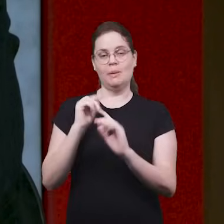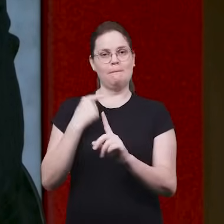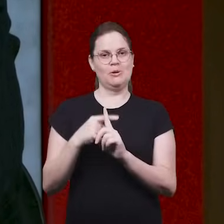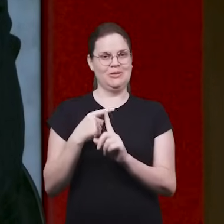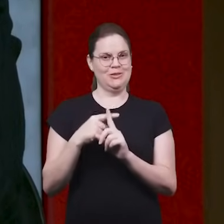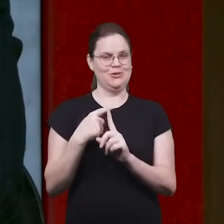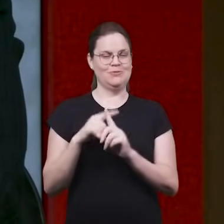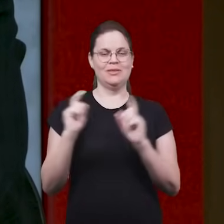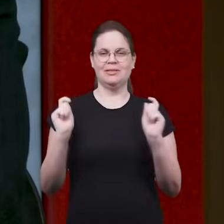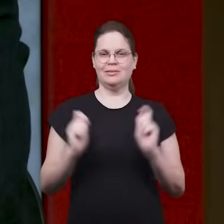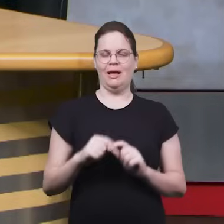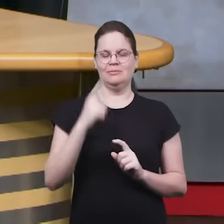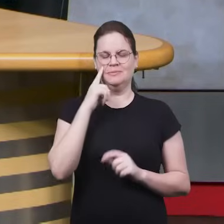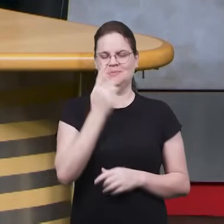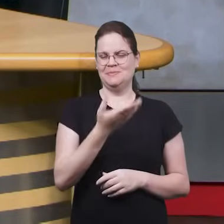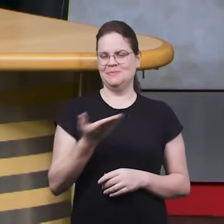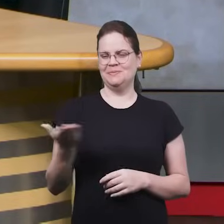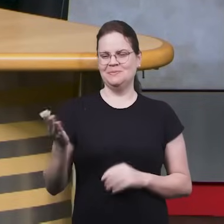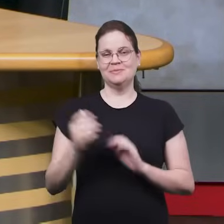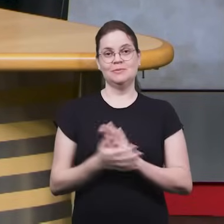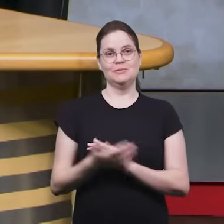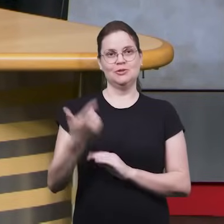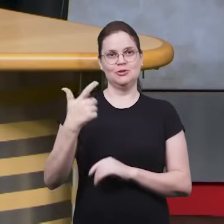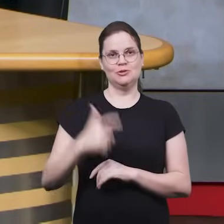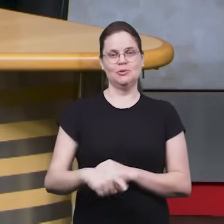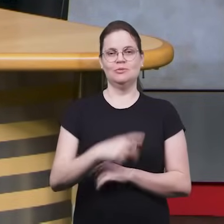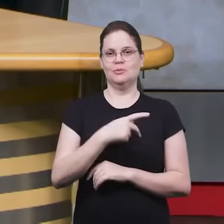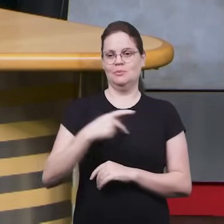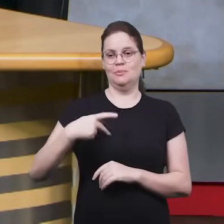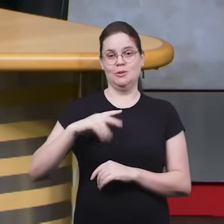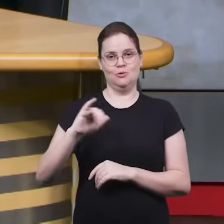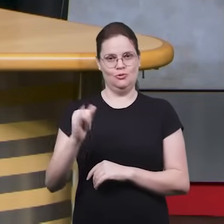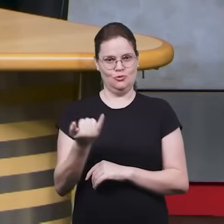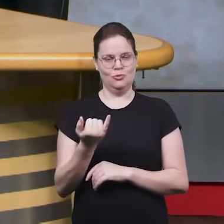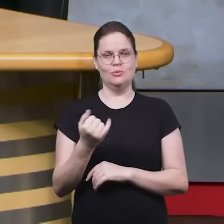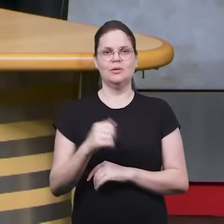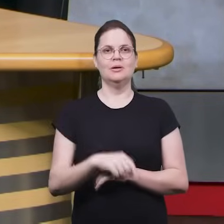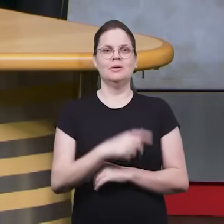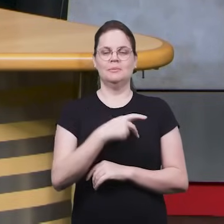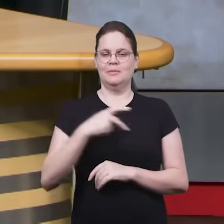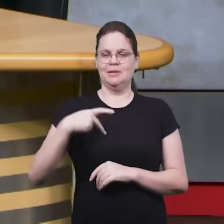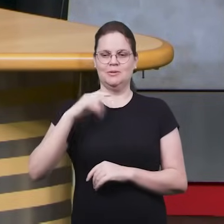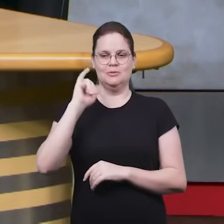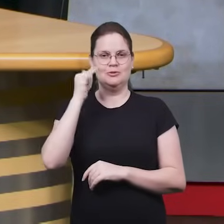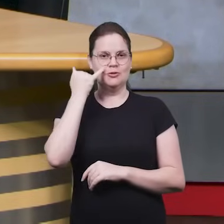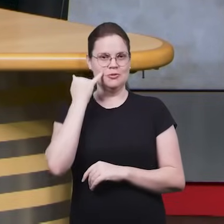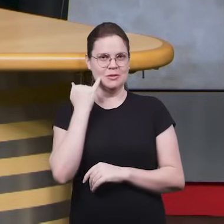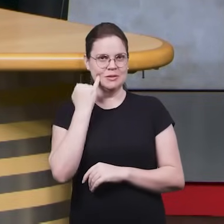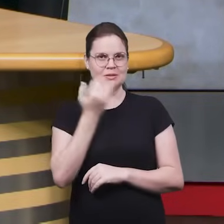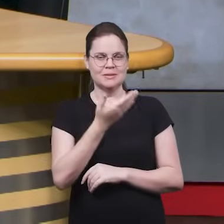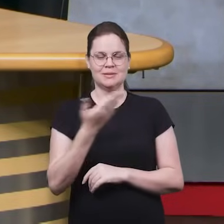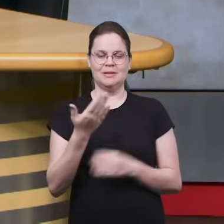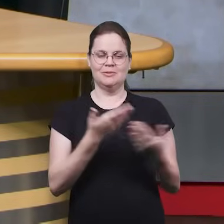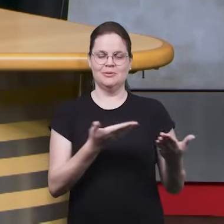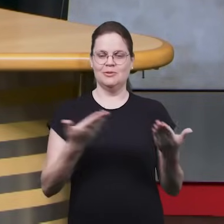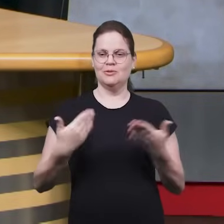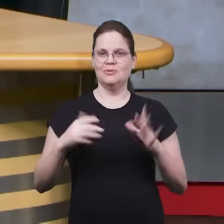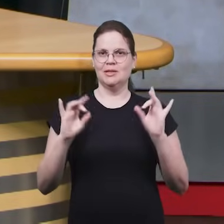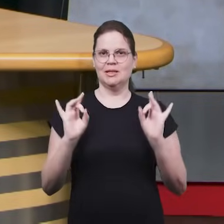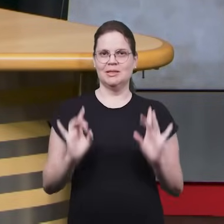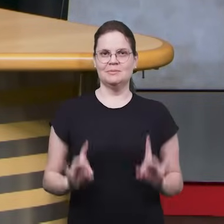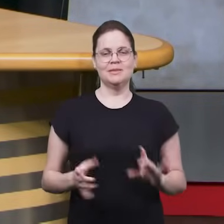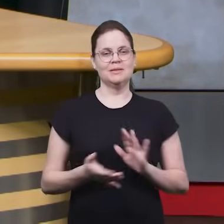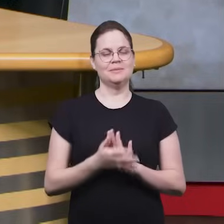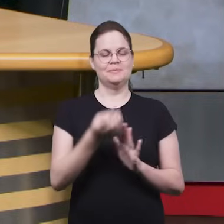E mais uma vez estamos aqui hoje com o pastor João Carlos Braga, pastor Josias Júnior, nosso convidado